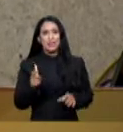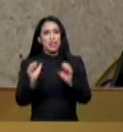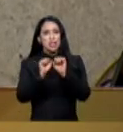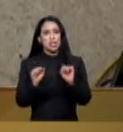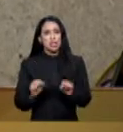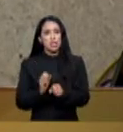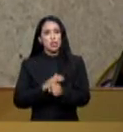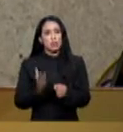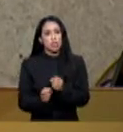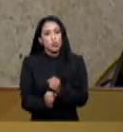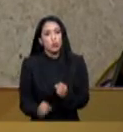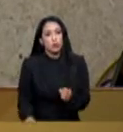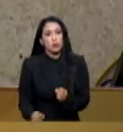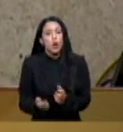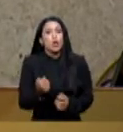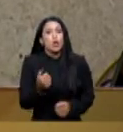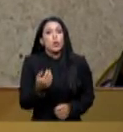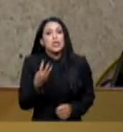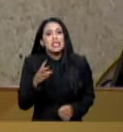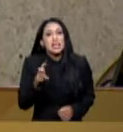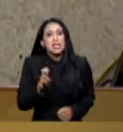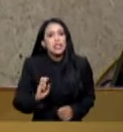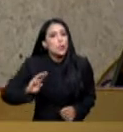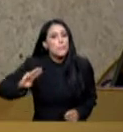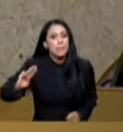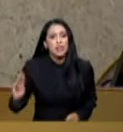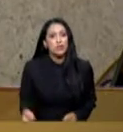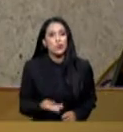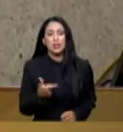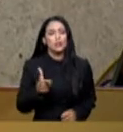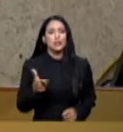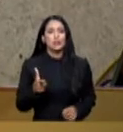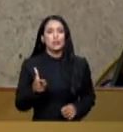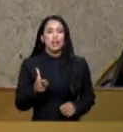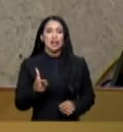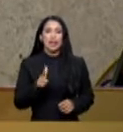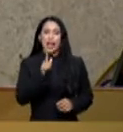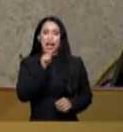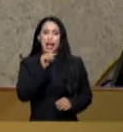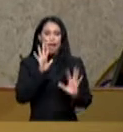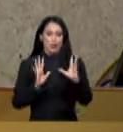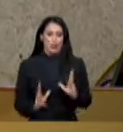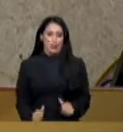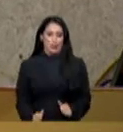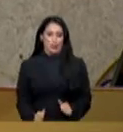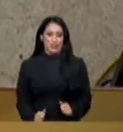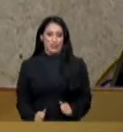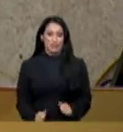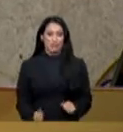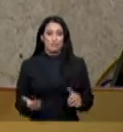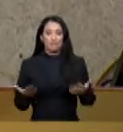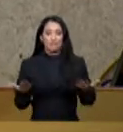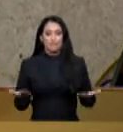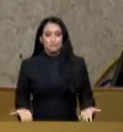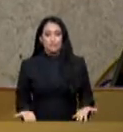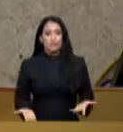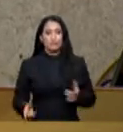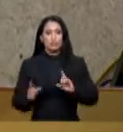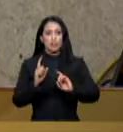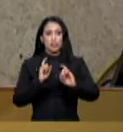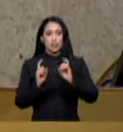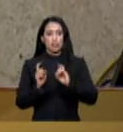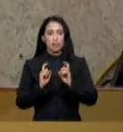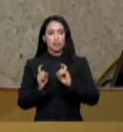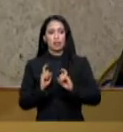e quase 35 milhões não têm acesso à água tratada. Os processos de licitação se